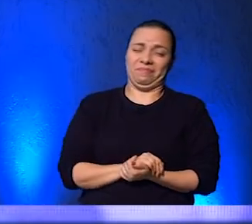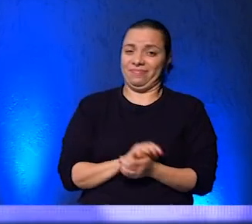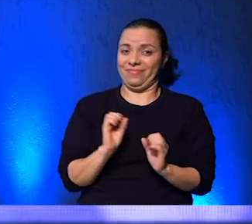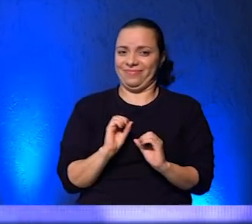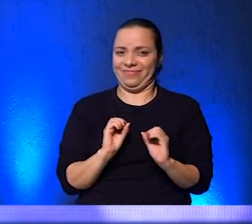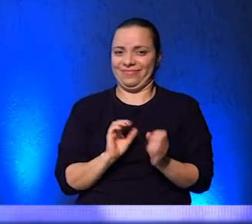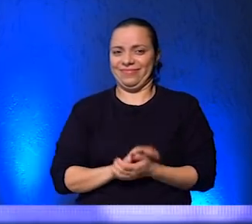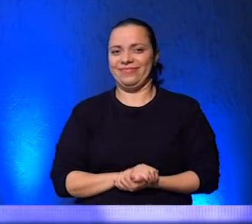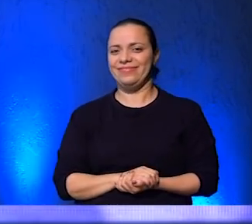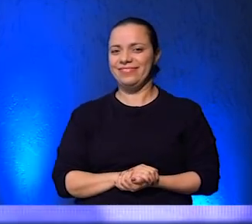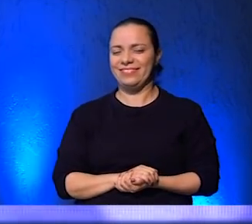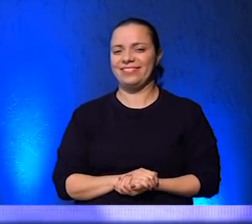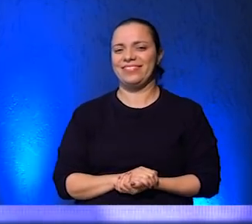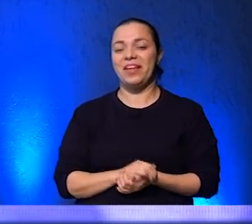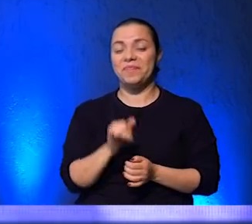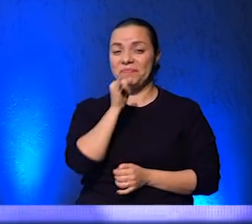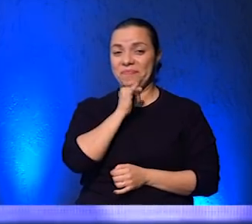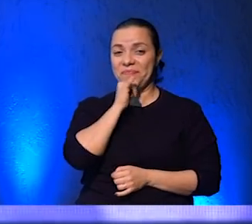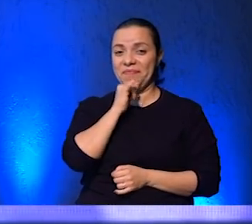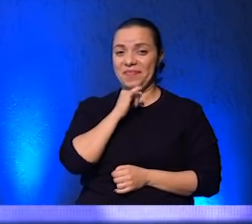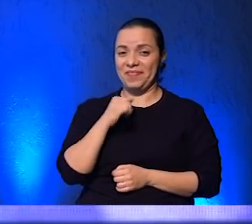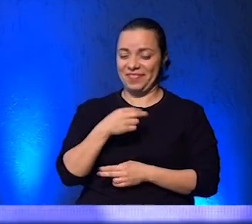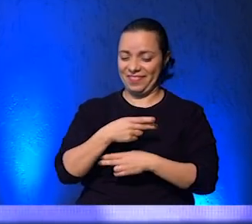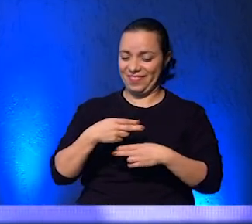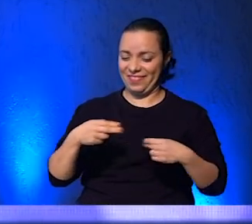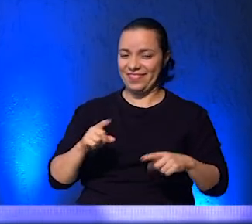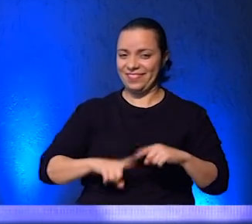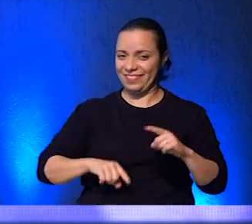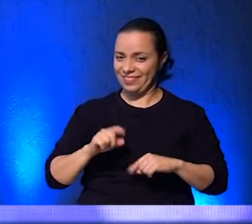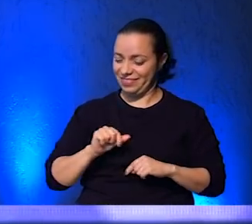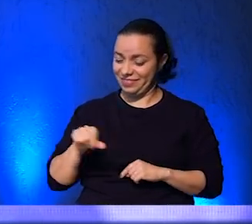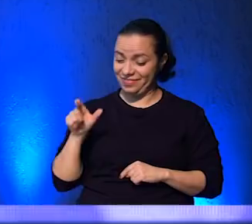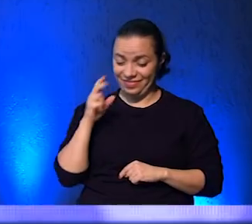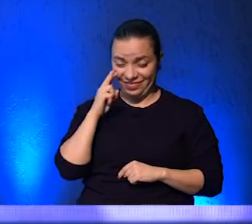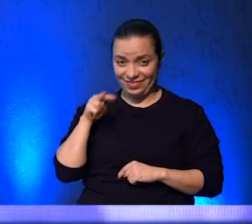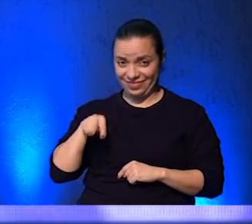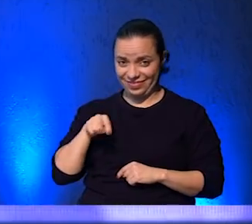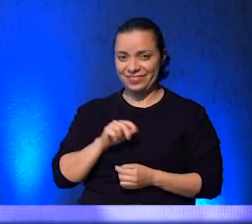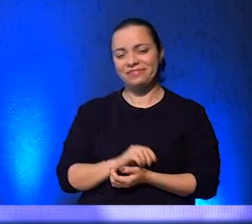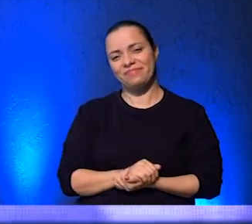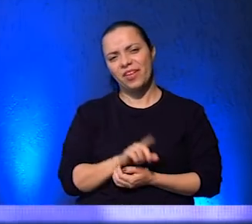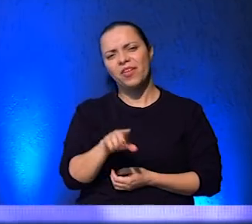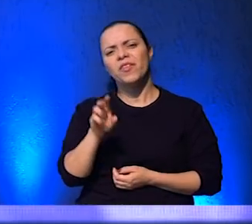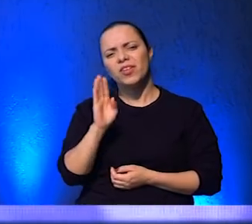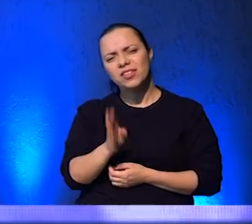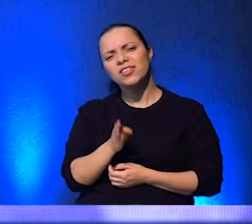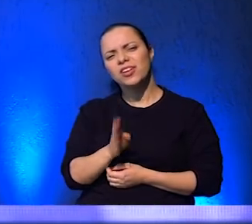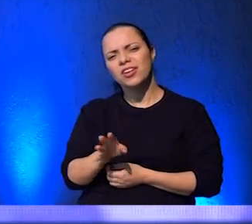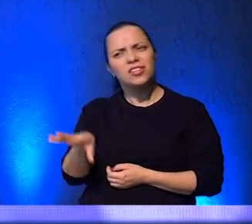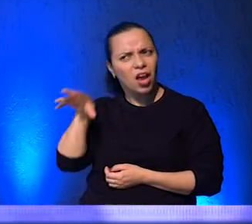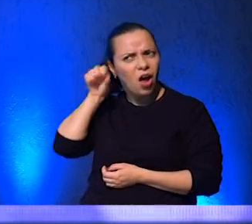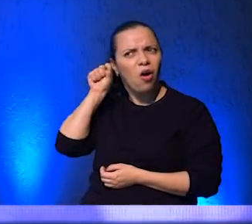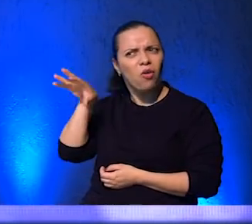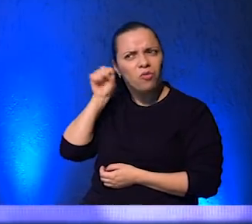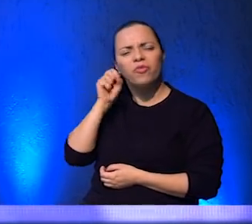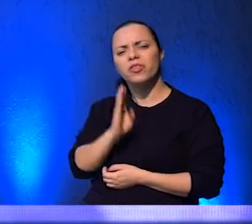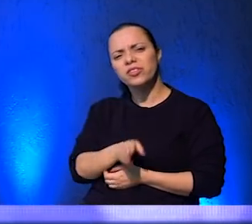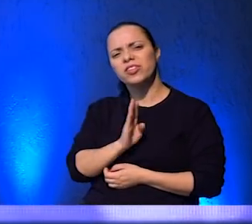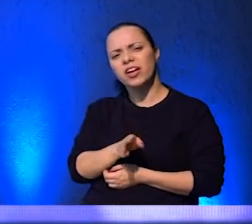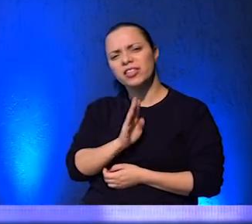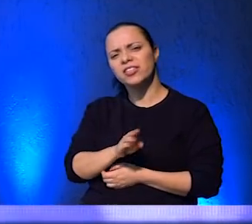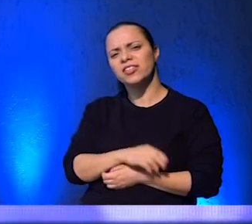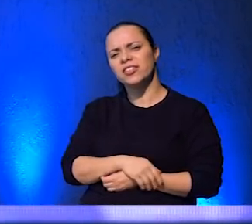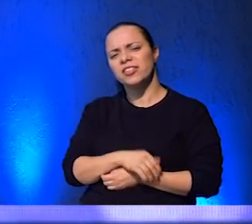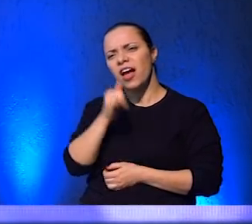ou é em algumas coisas sobre as quais eu quero falar porque você já deve ter ouvido e nesses dias